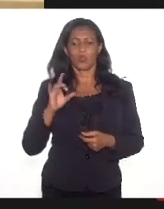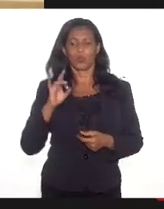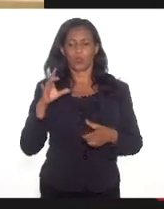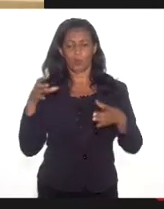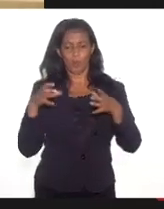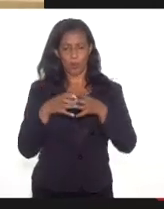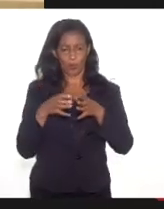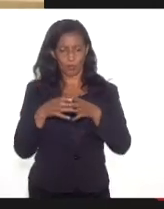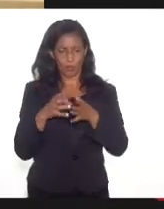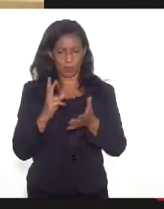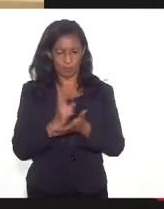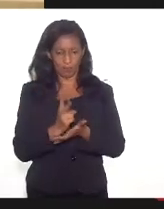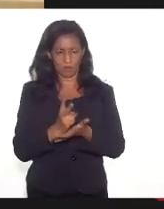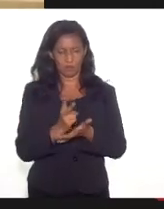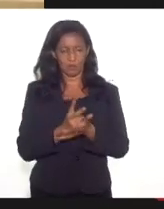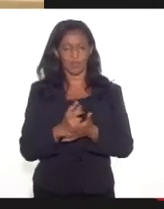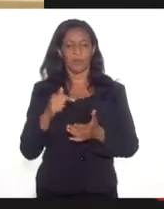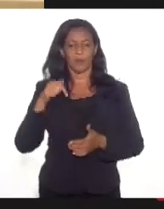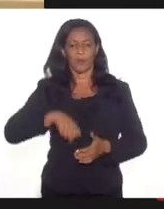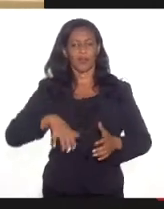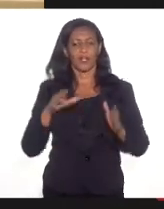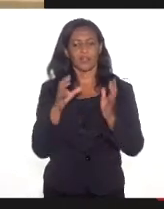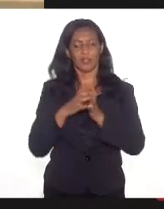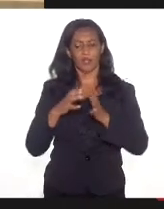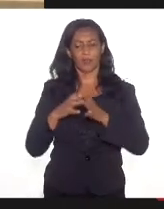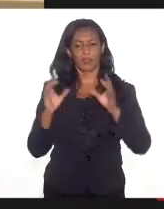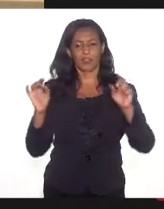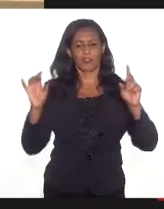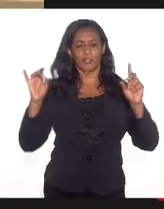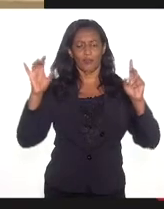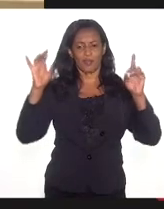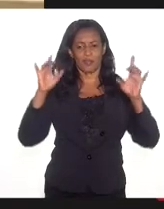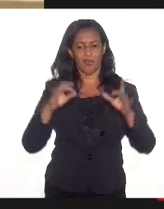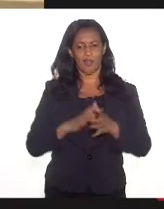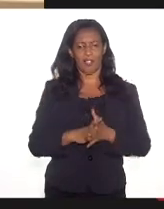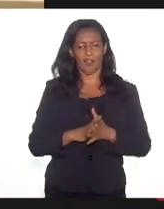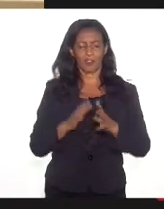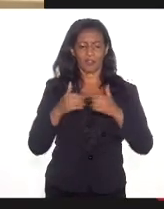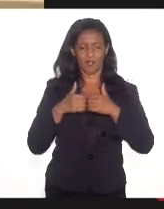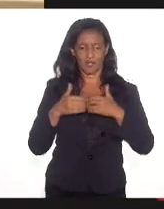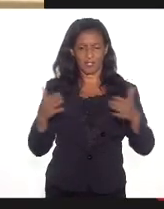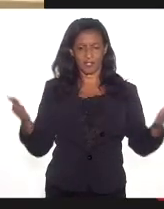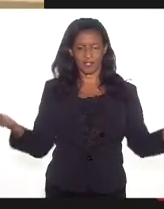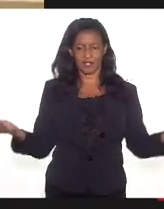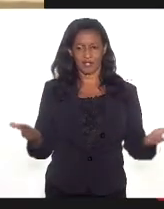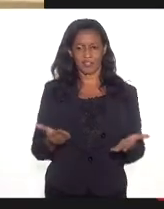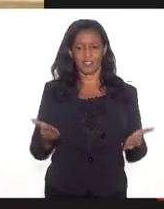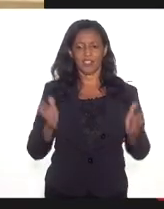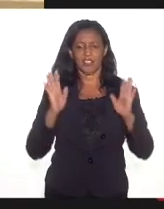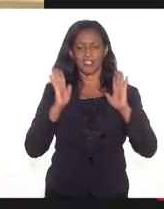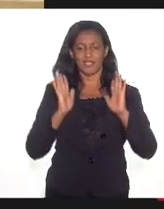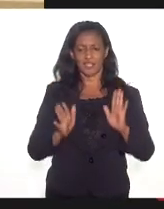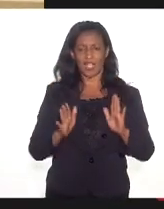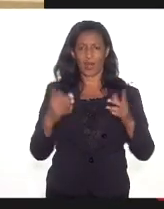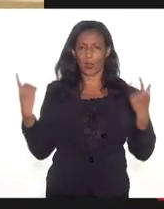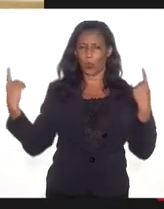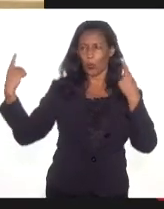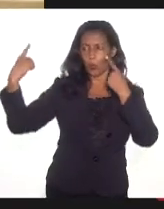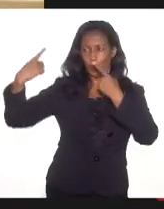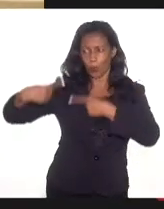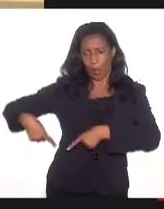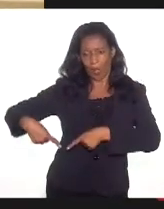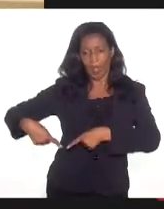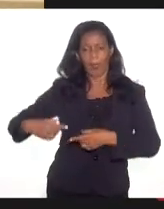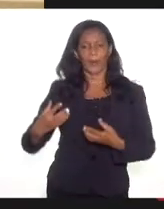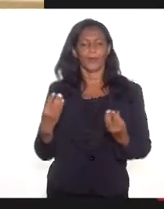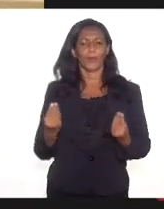comissões permanentes mas também por essa comissão especial que está estreando hoje já com muitos desafios e